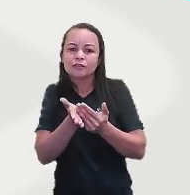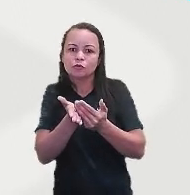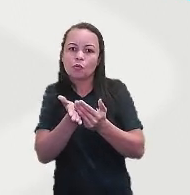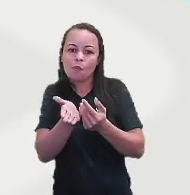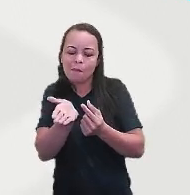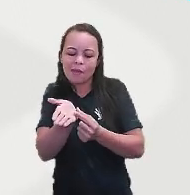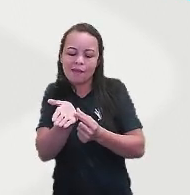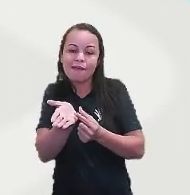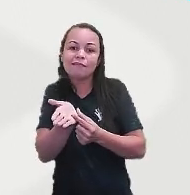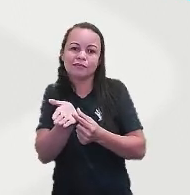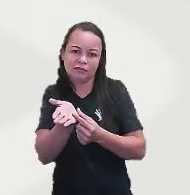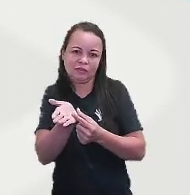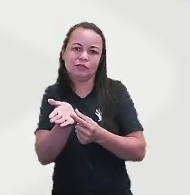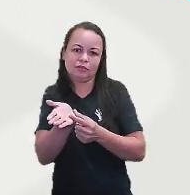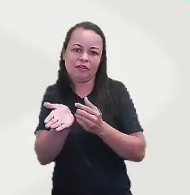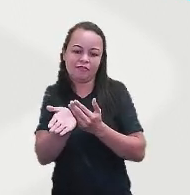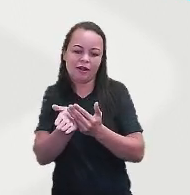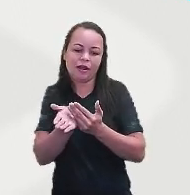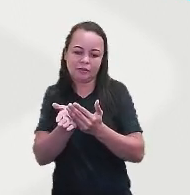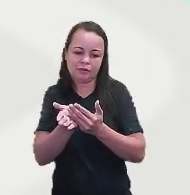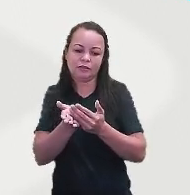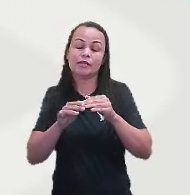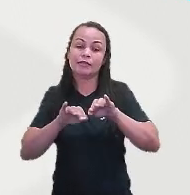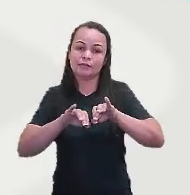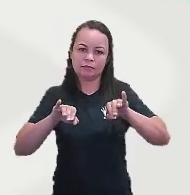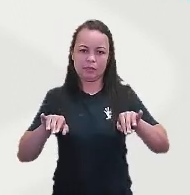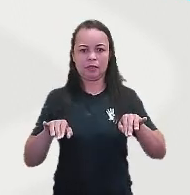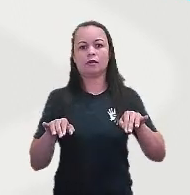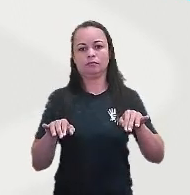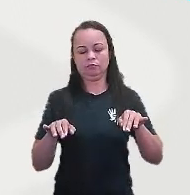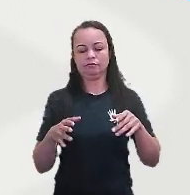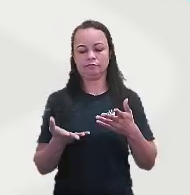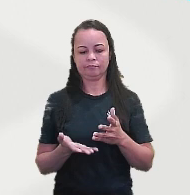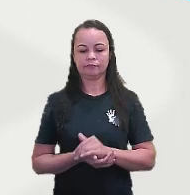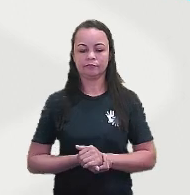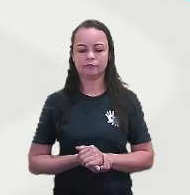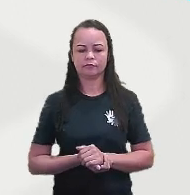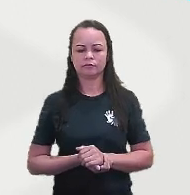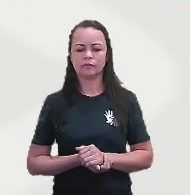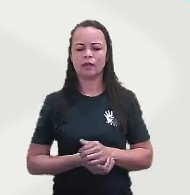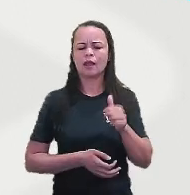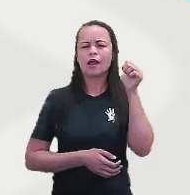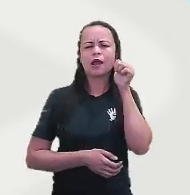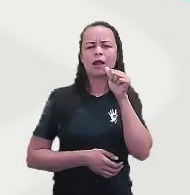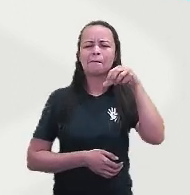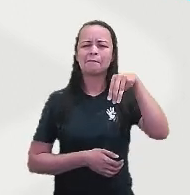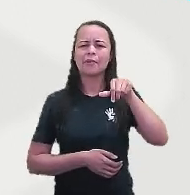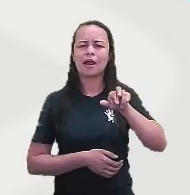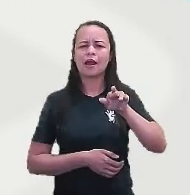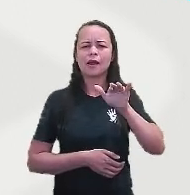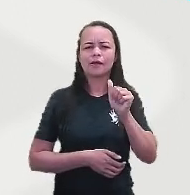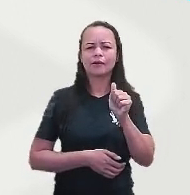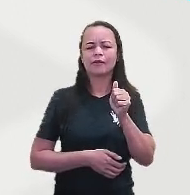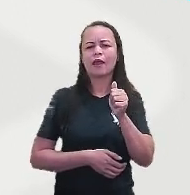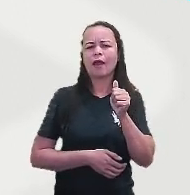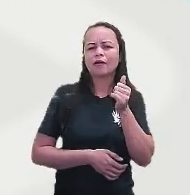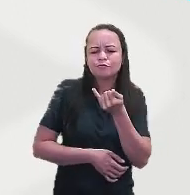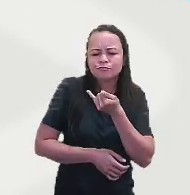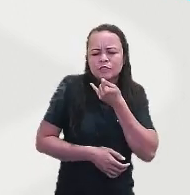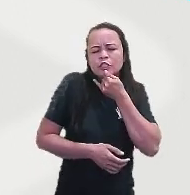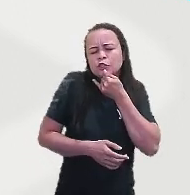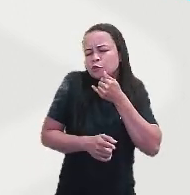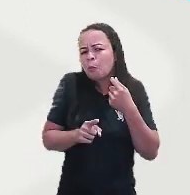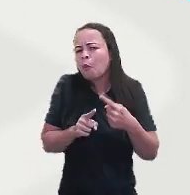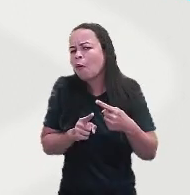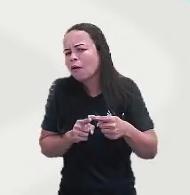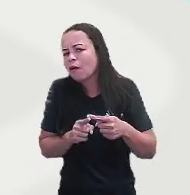pergunta, né? Então, esse porquê tem que ser assim, separado e sem acento. Por que Maria está triste? Por que você